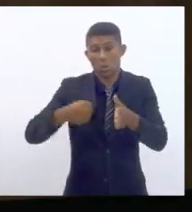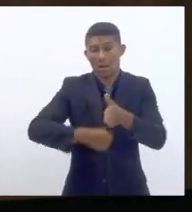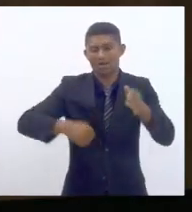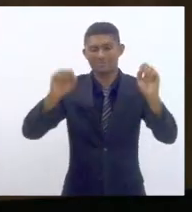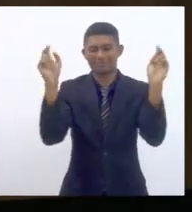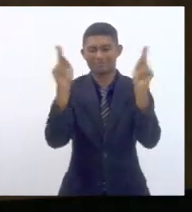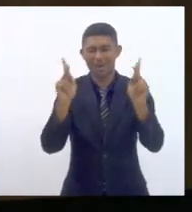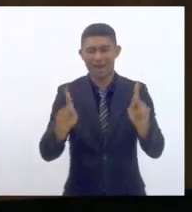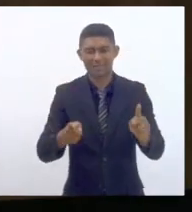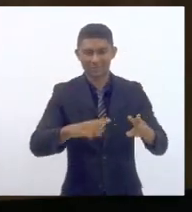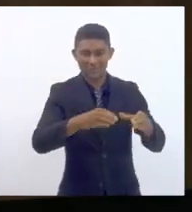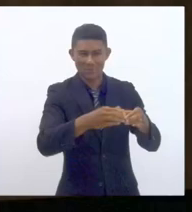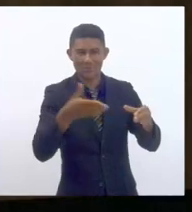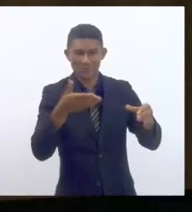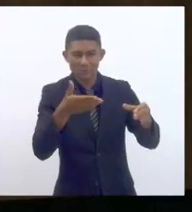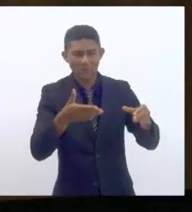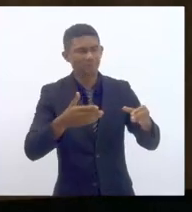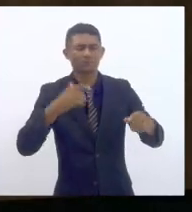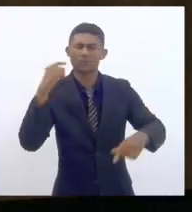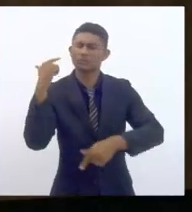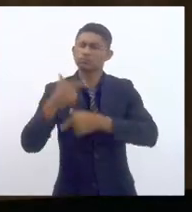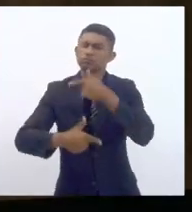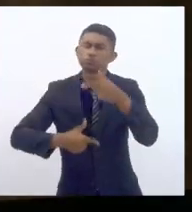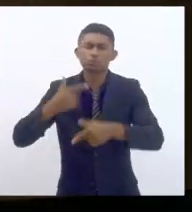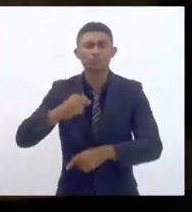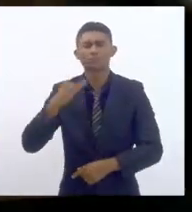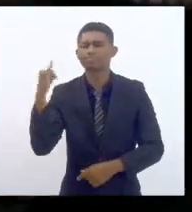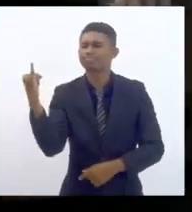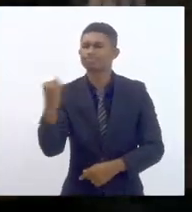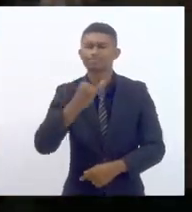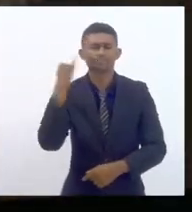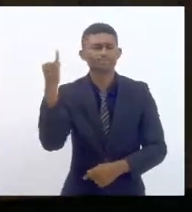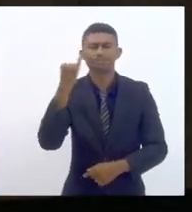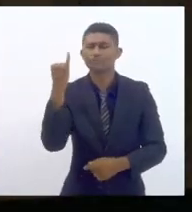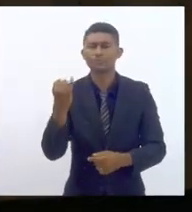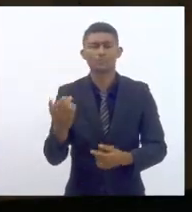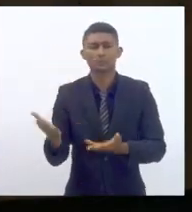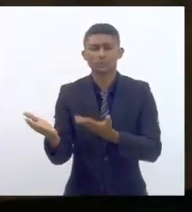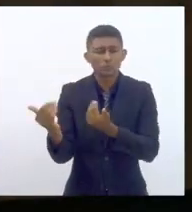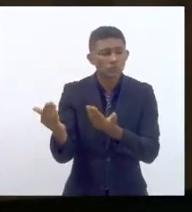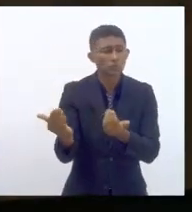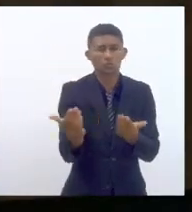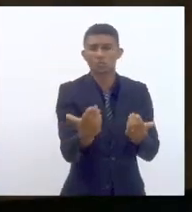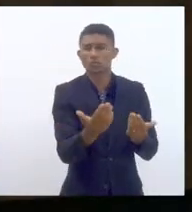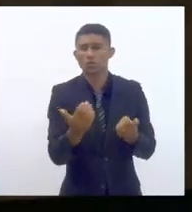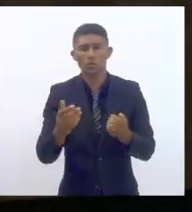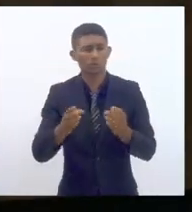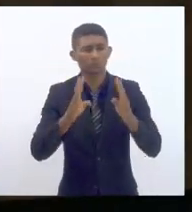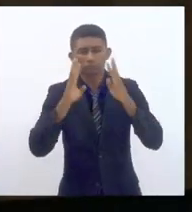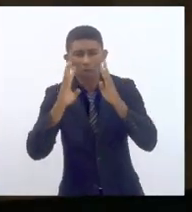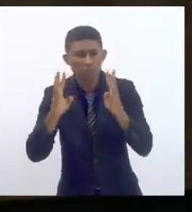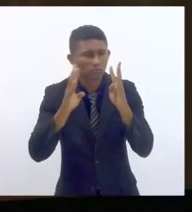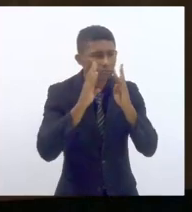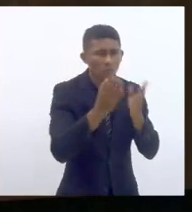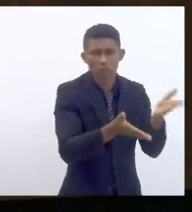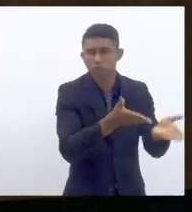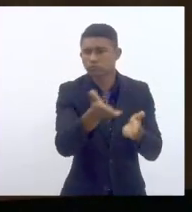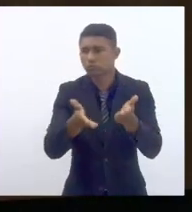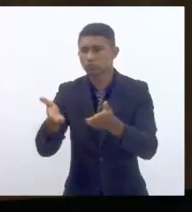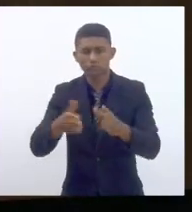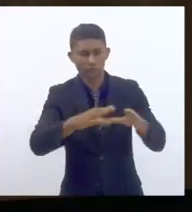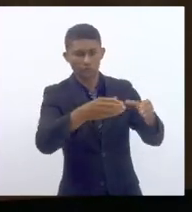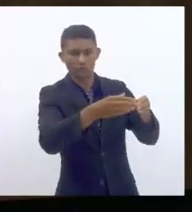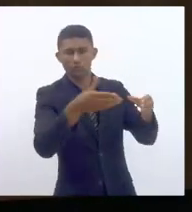um trabalho, senhor presidente, muito essencial no acolhimento desses jovens que precisam, sem dúvida nenhuma,